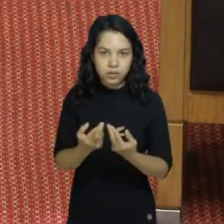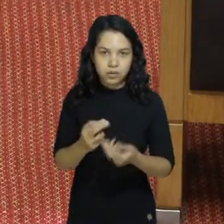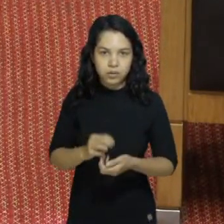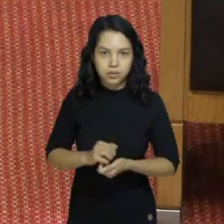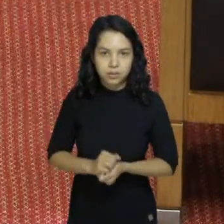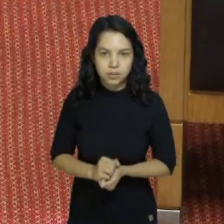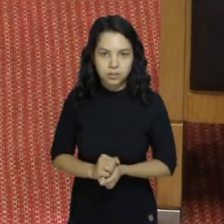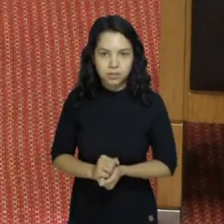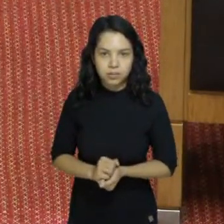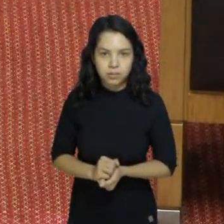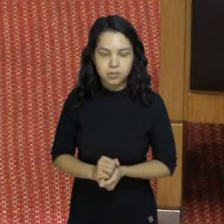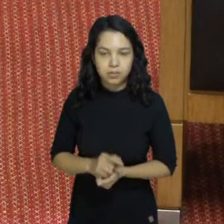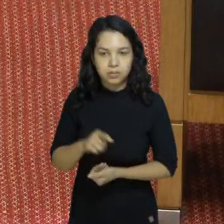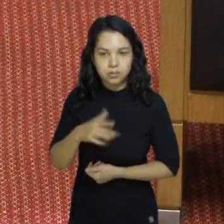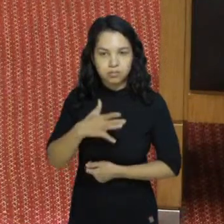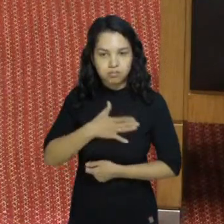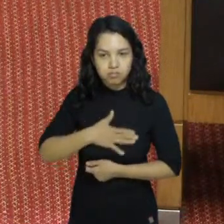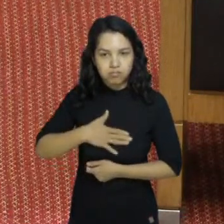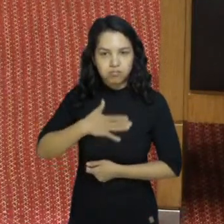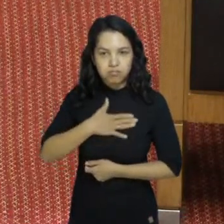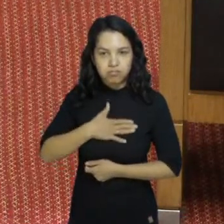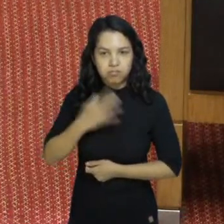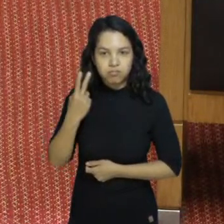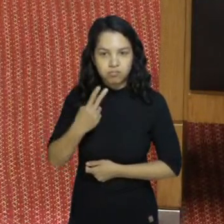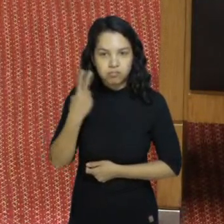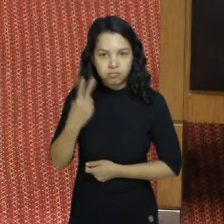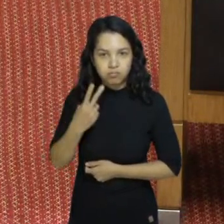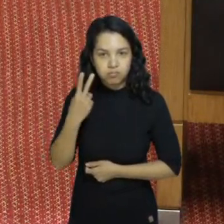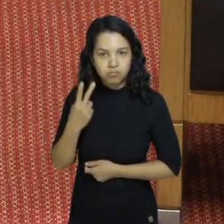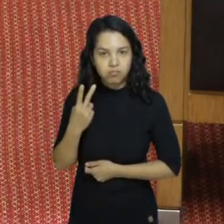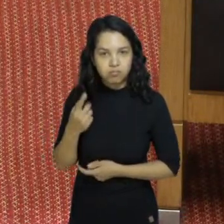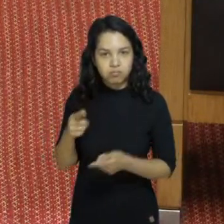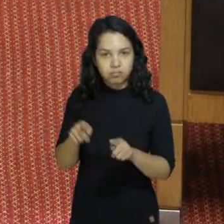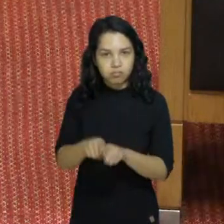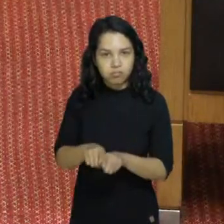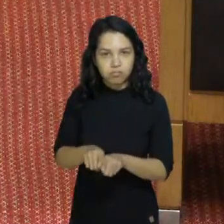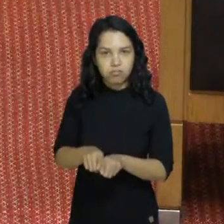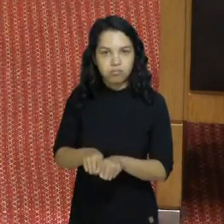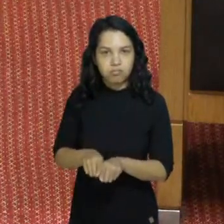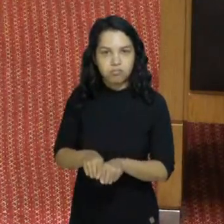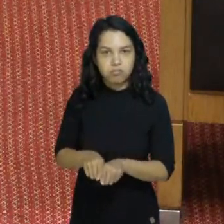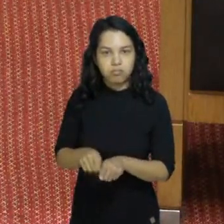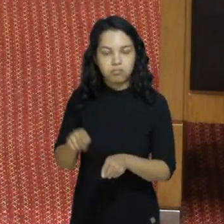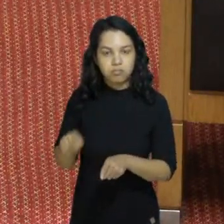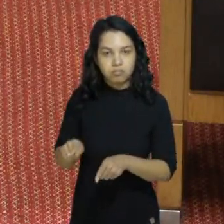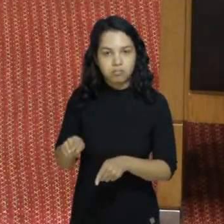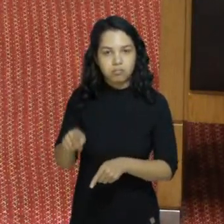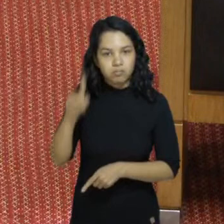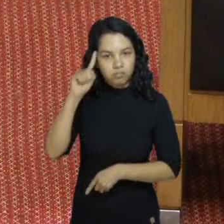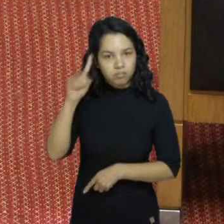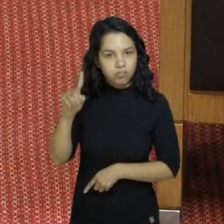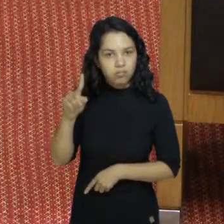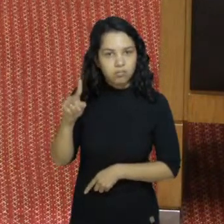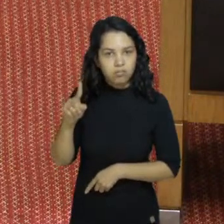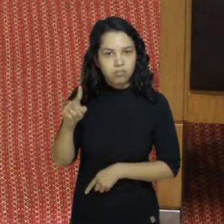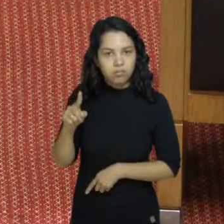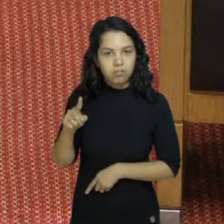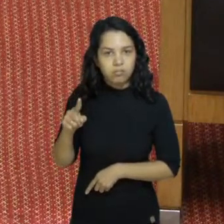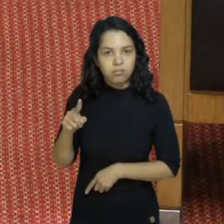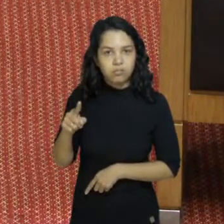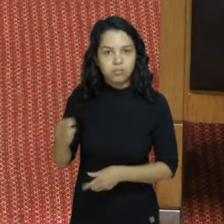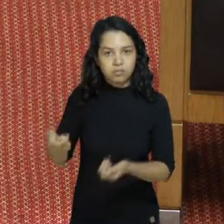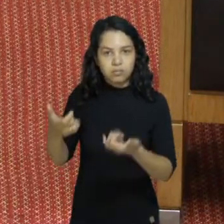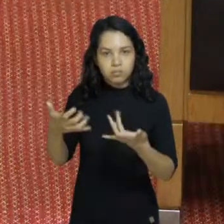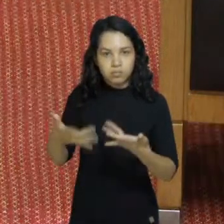essa foi uma grata surpresa do vereador seu parceiro que trouxe naquele dia este resultado